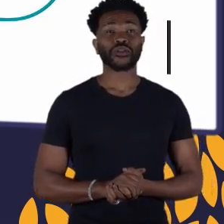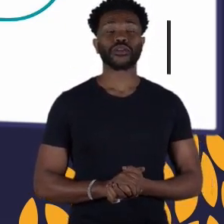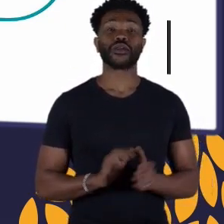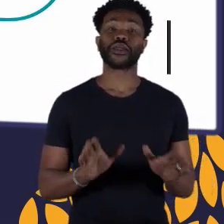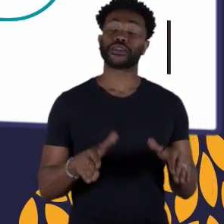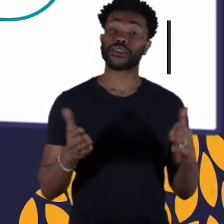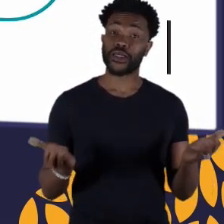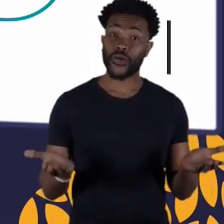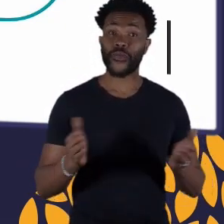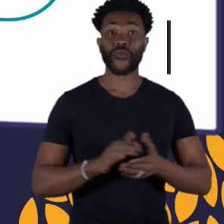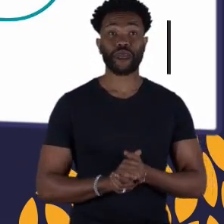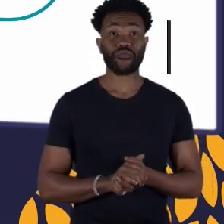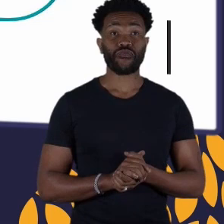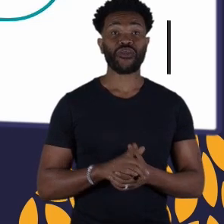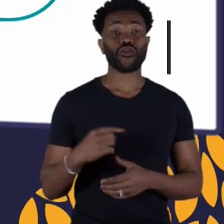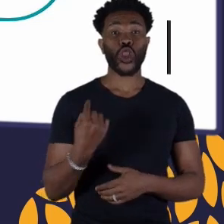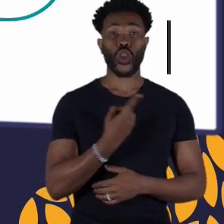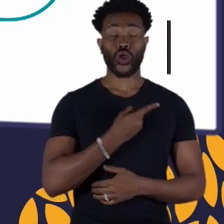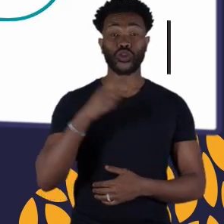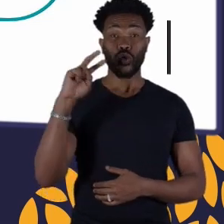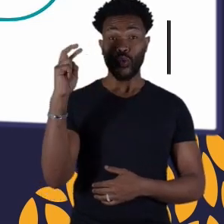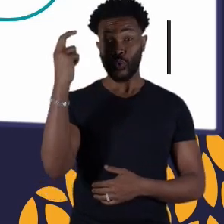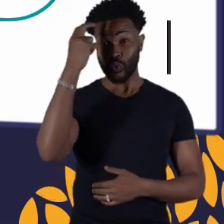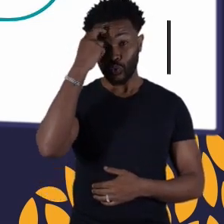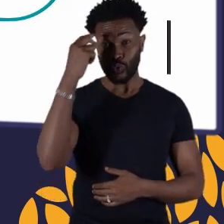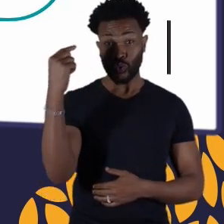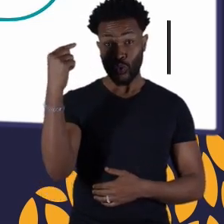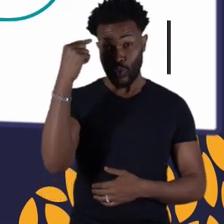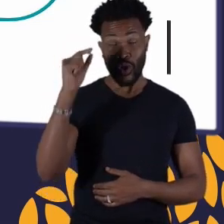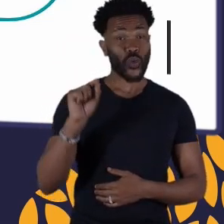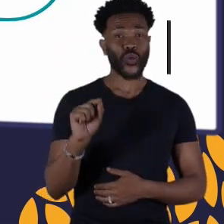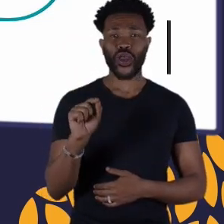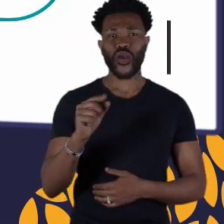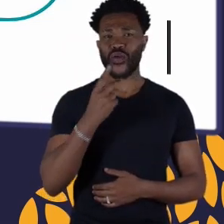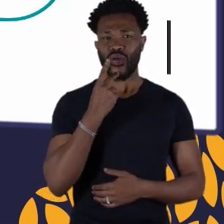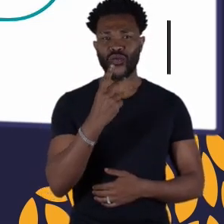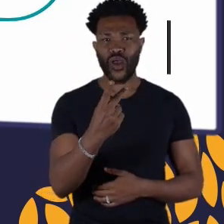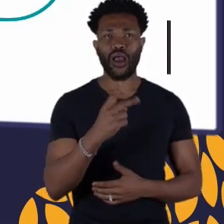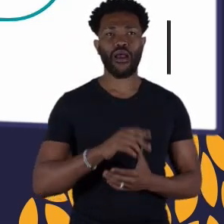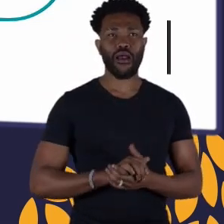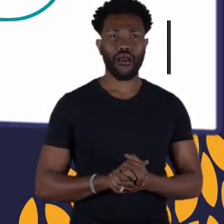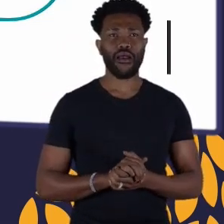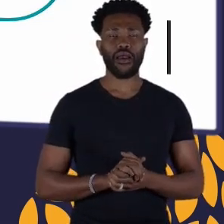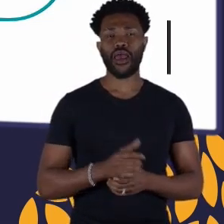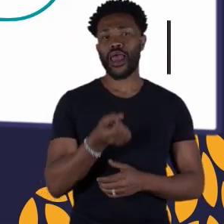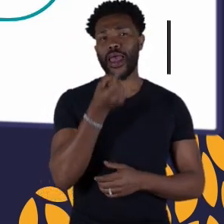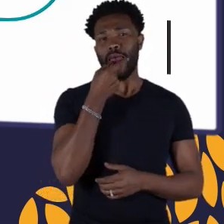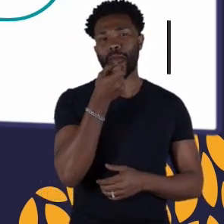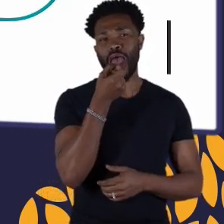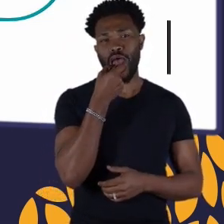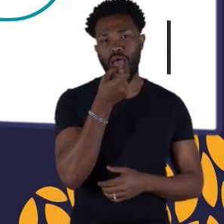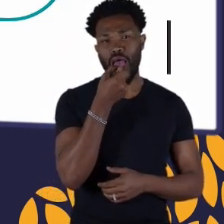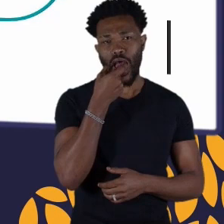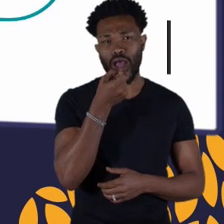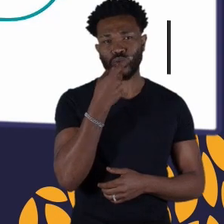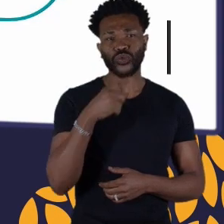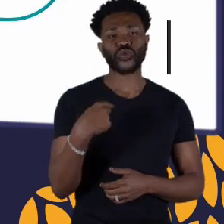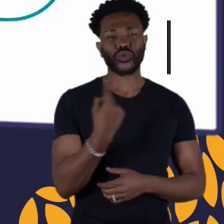Então, nossa cultura fala que estamos sobremedicados e nós